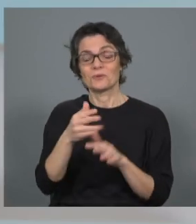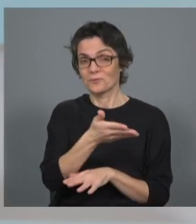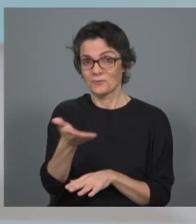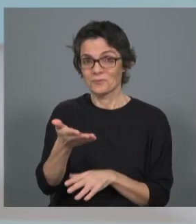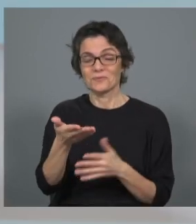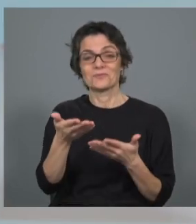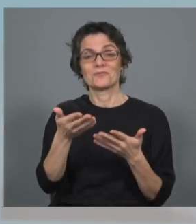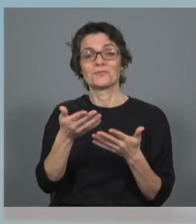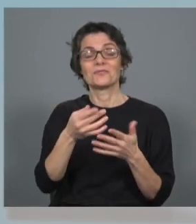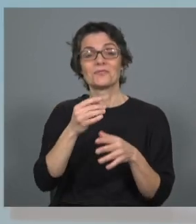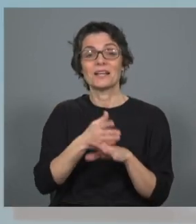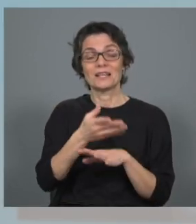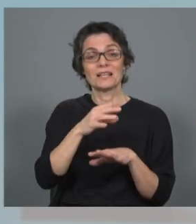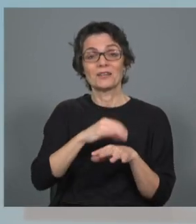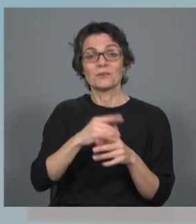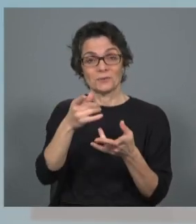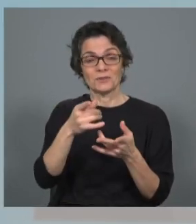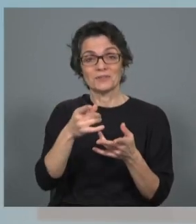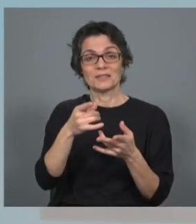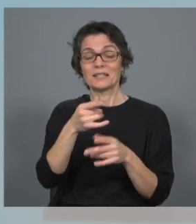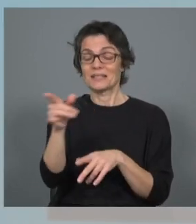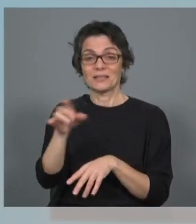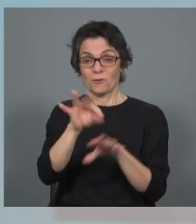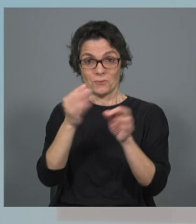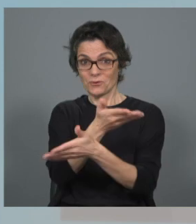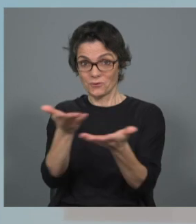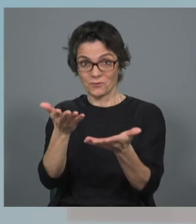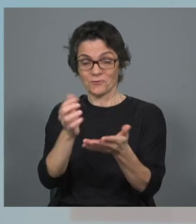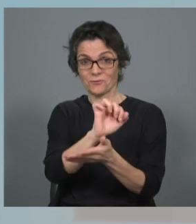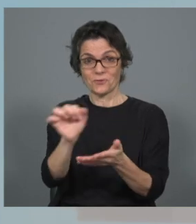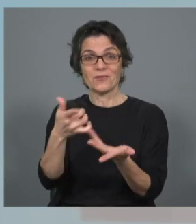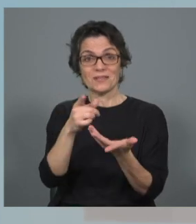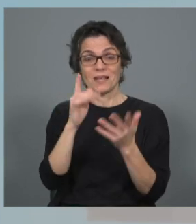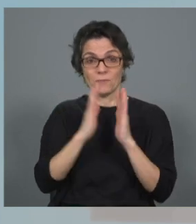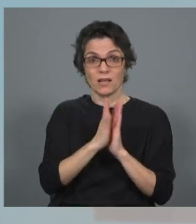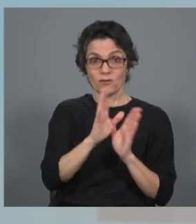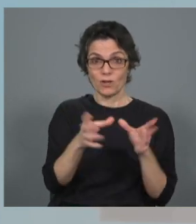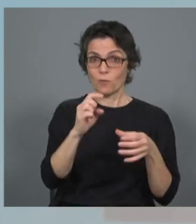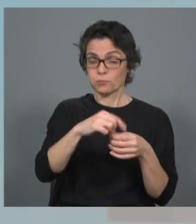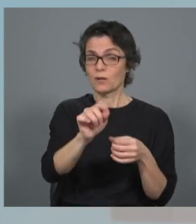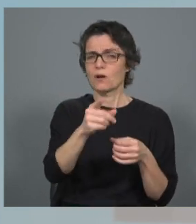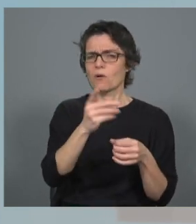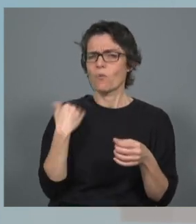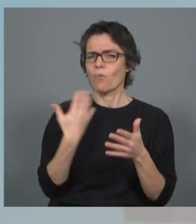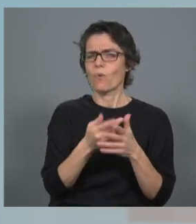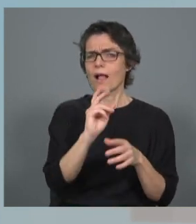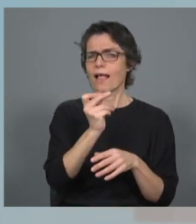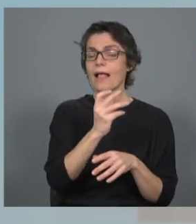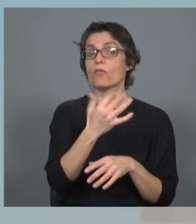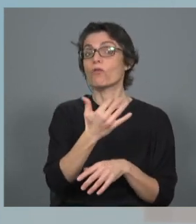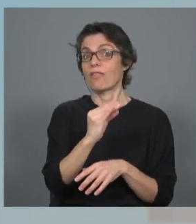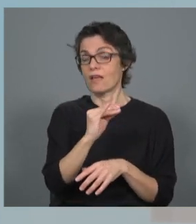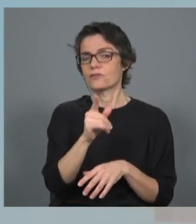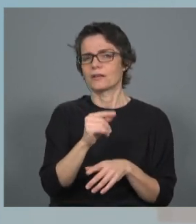esse testemunho mesmo que breve, feitas as opções. A irmã já está na congregação há quantos anos? Há 10 anos. Há 10 anos. Sim. E que